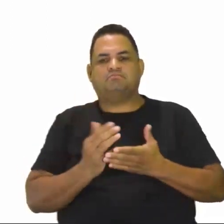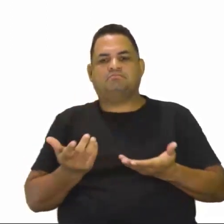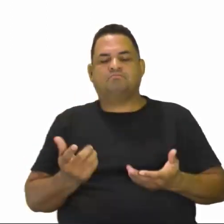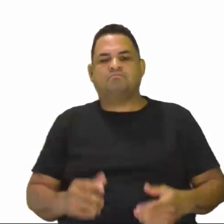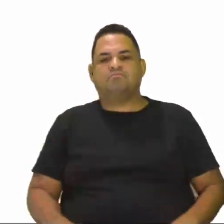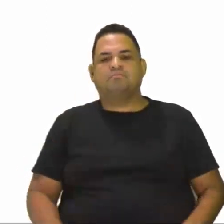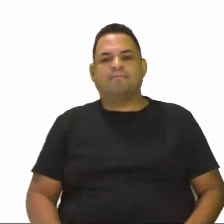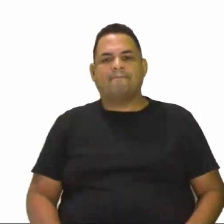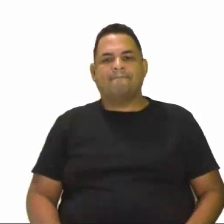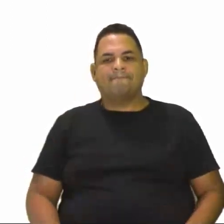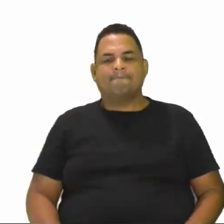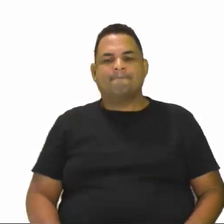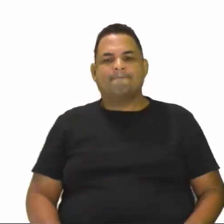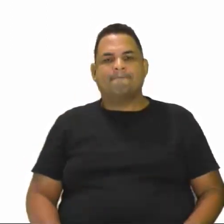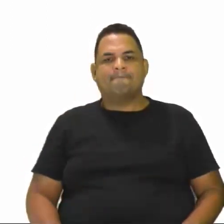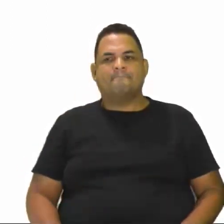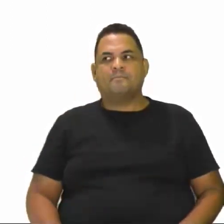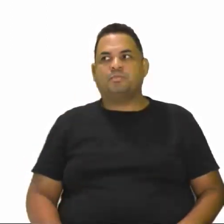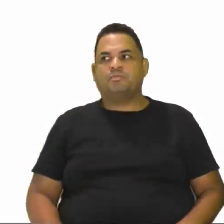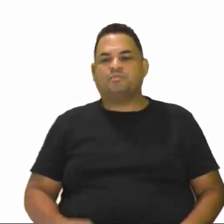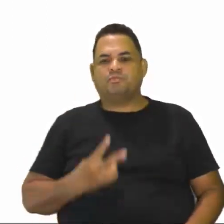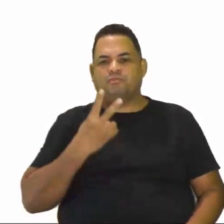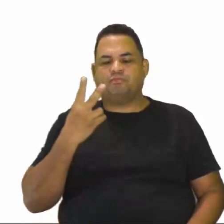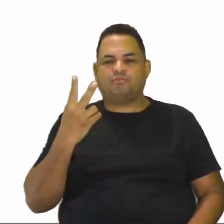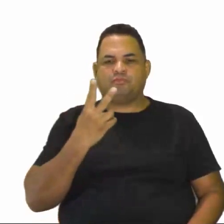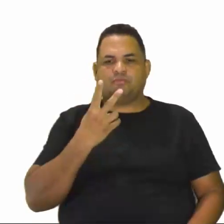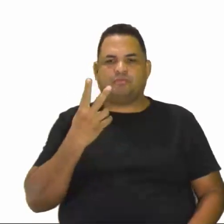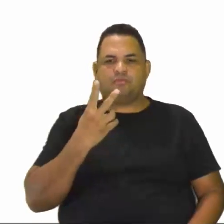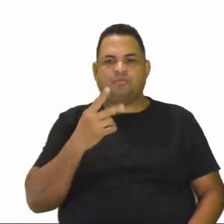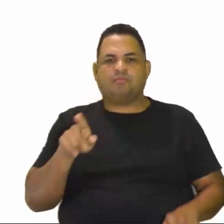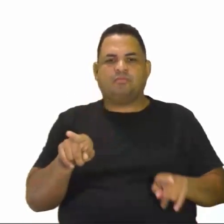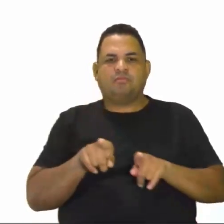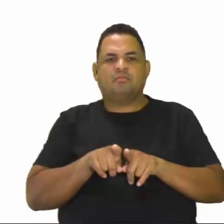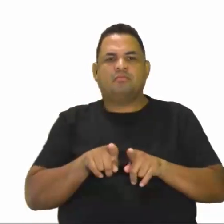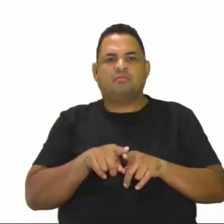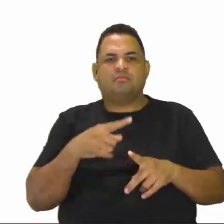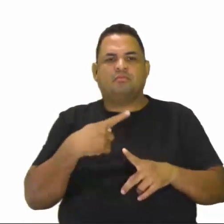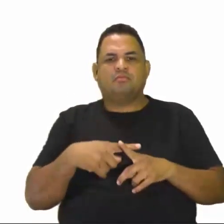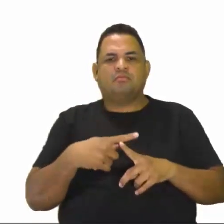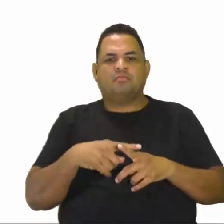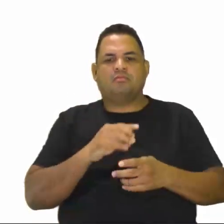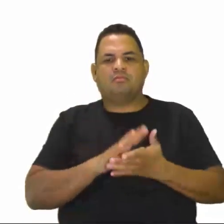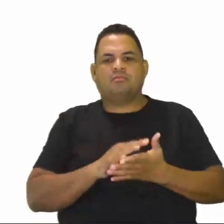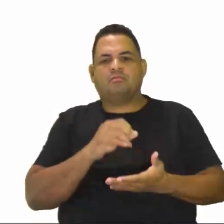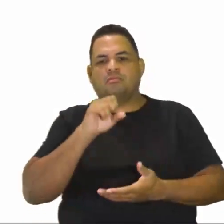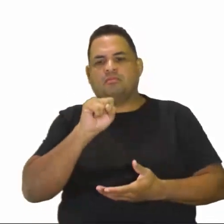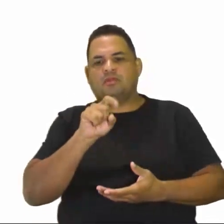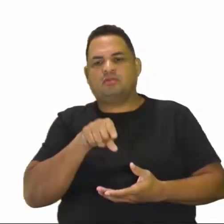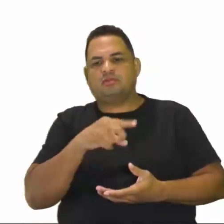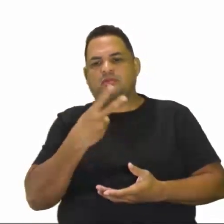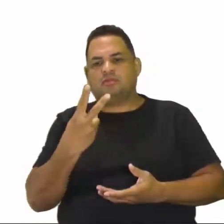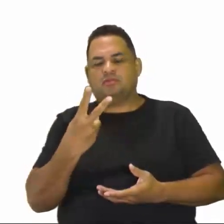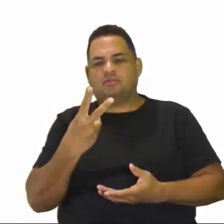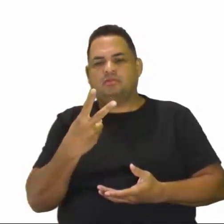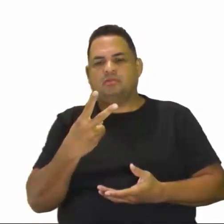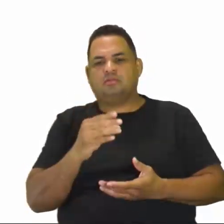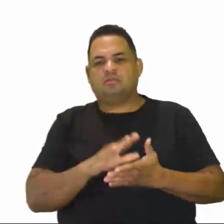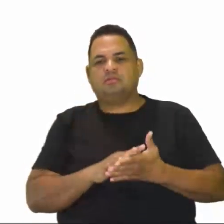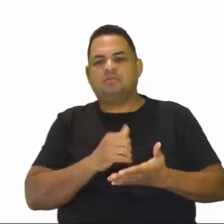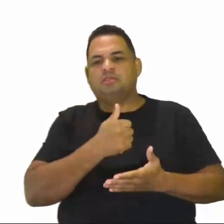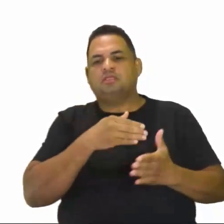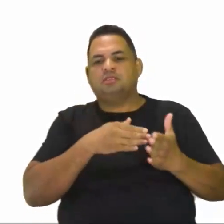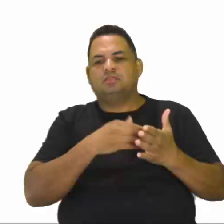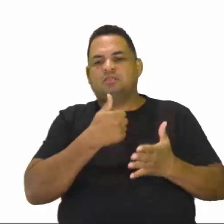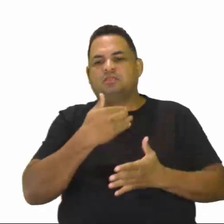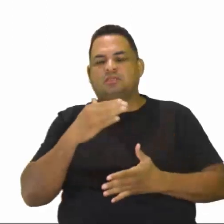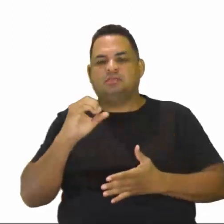faixa da água fraudada. O segundo, também, ó, porque ele está entre 8,2 e